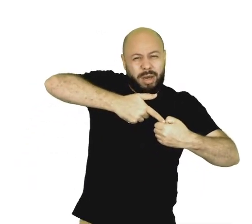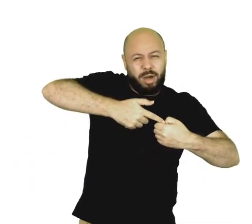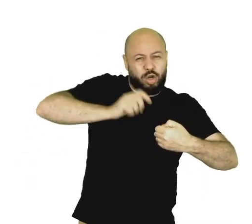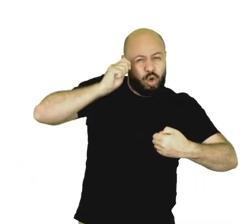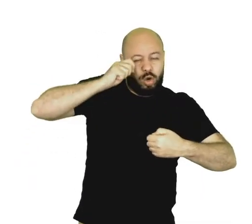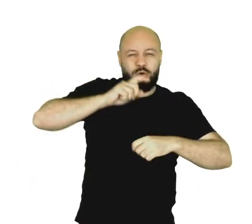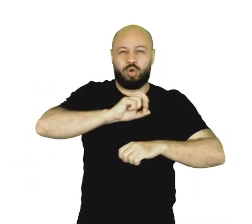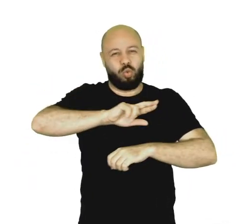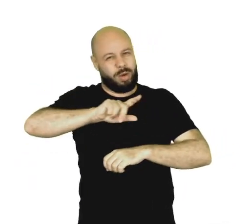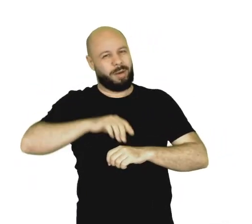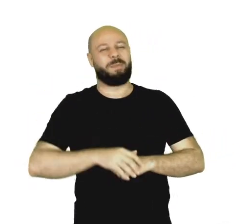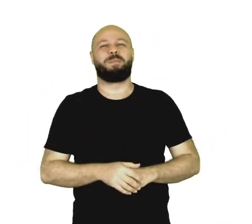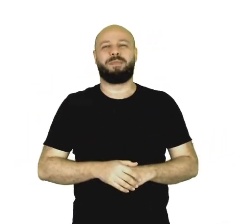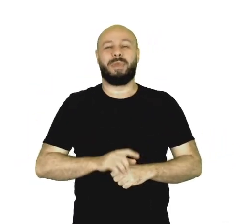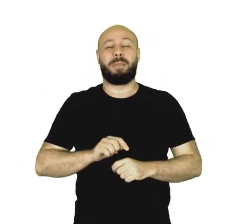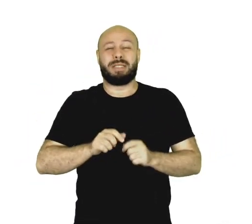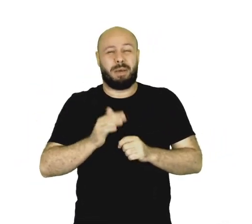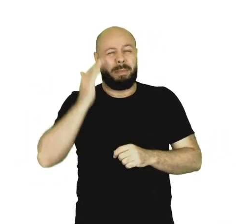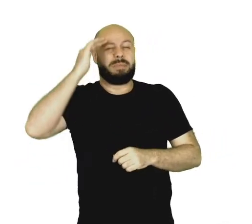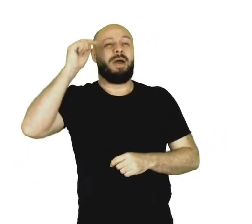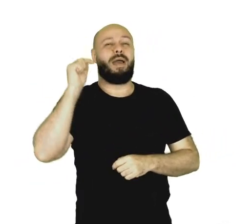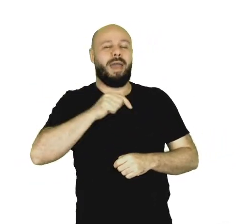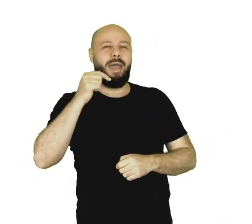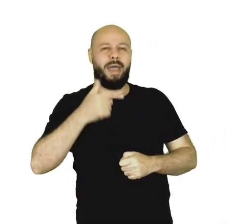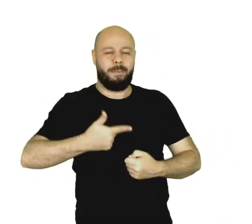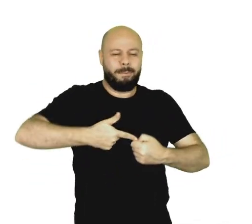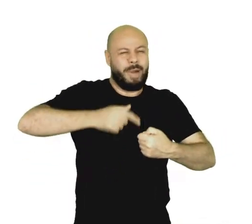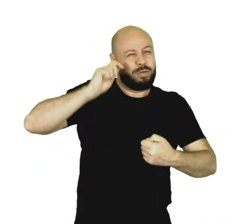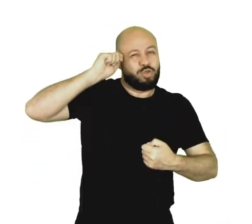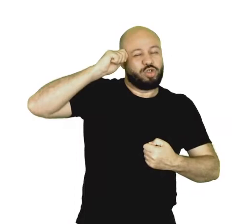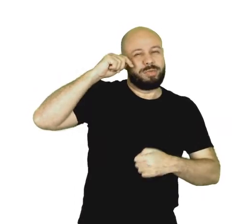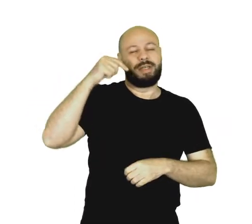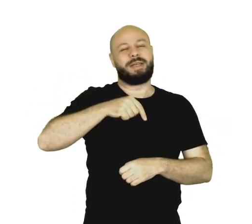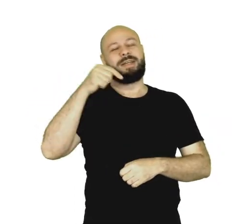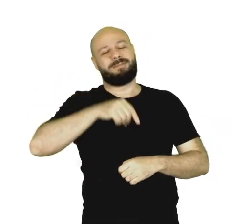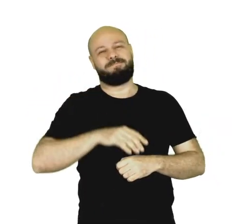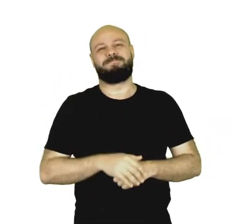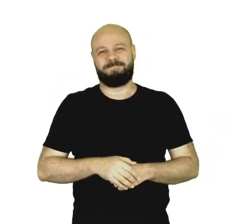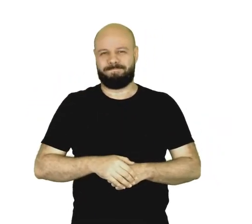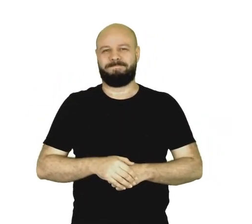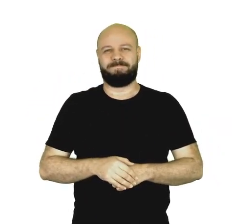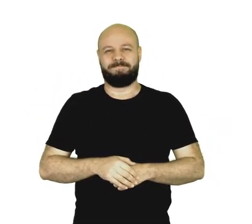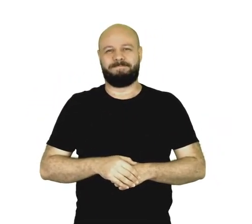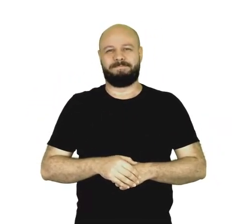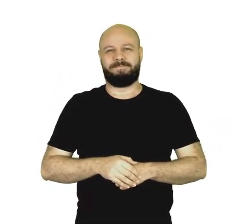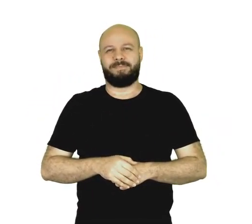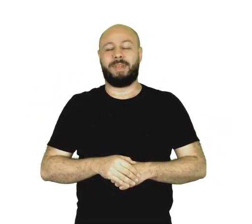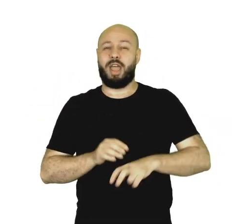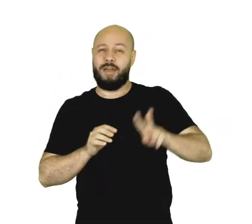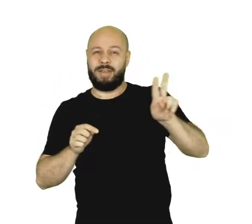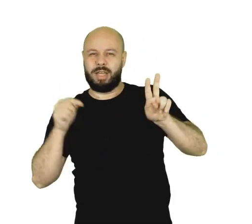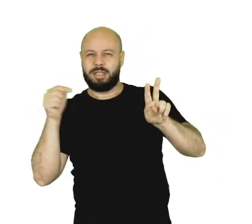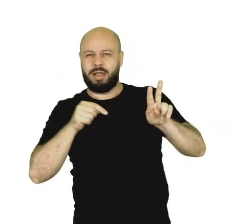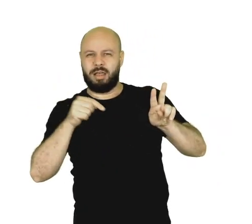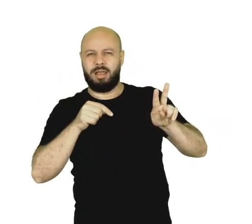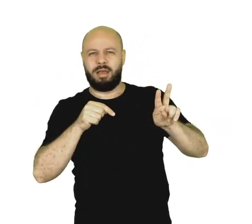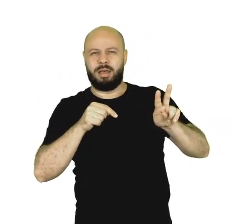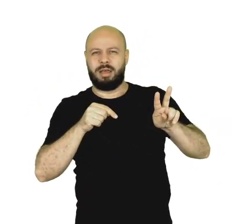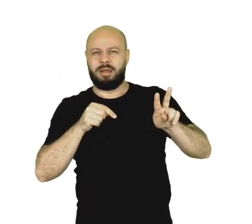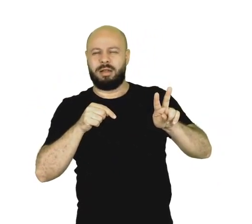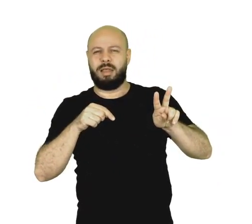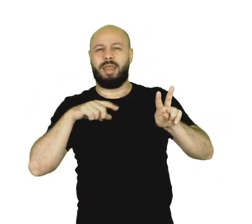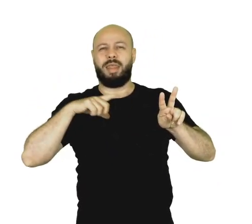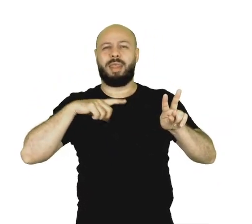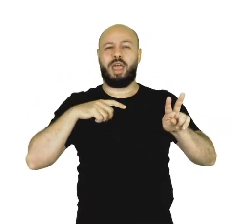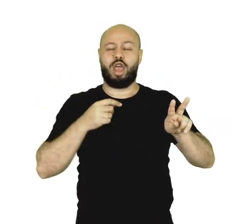de exploração mineral é exatamente a energética, que é o petróleo. A Venezuela, ela tem a